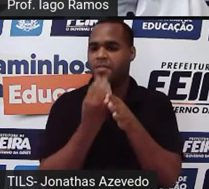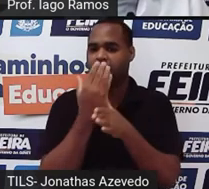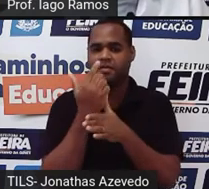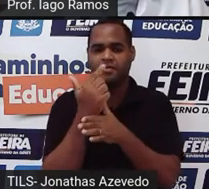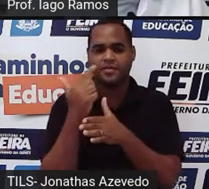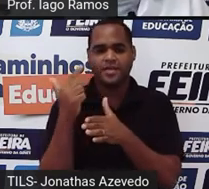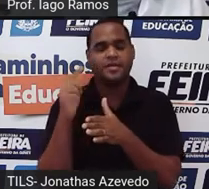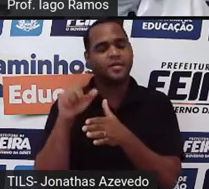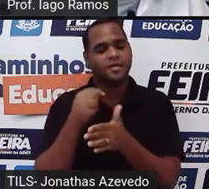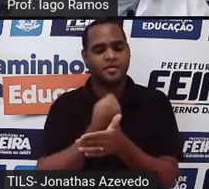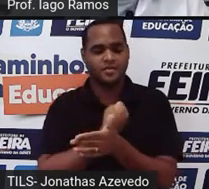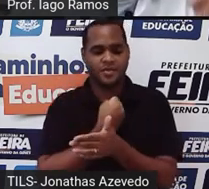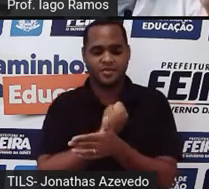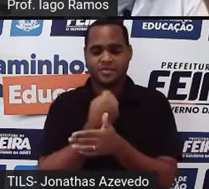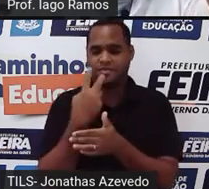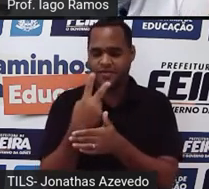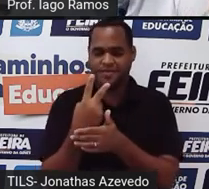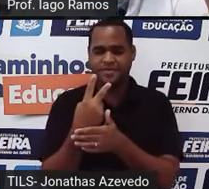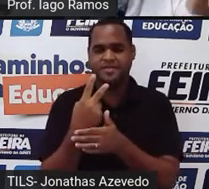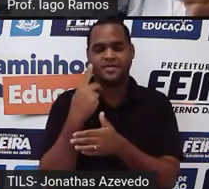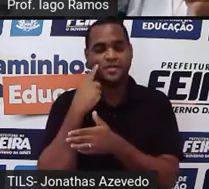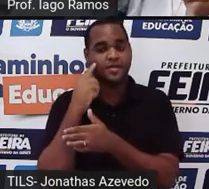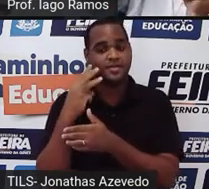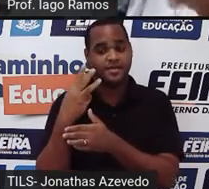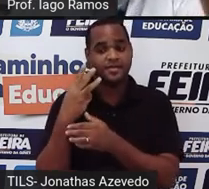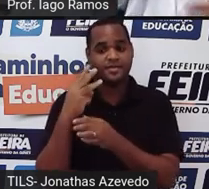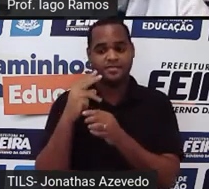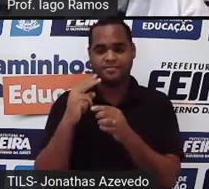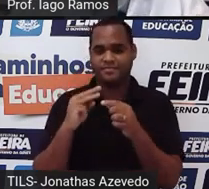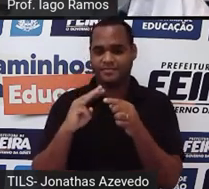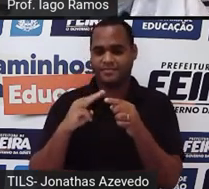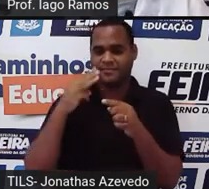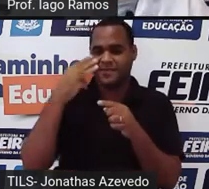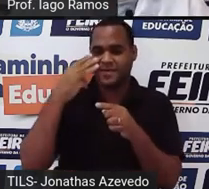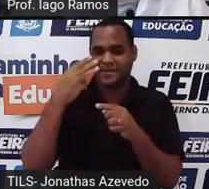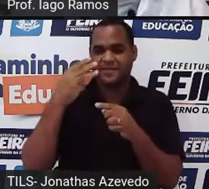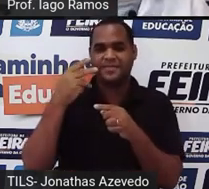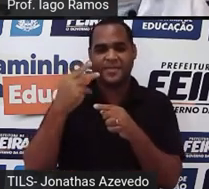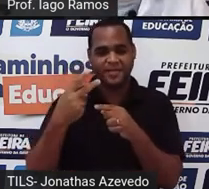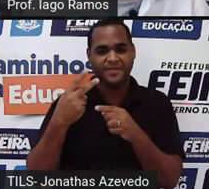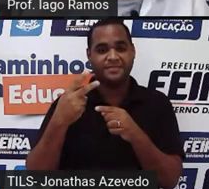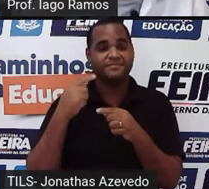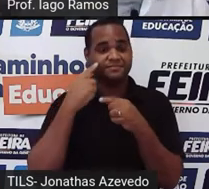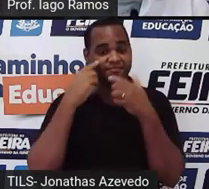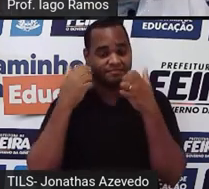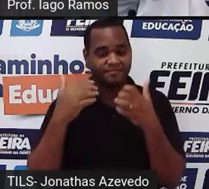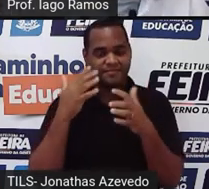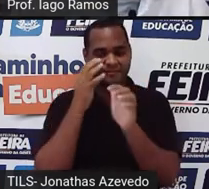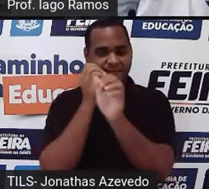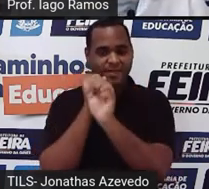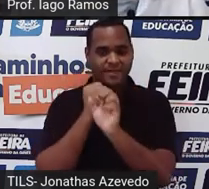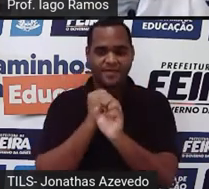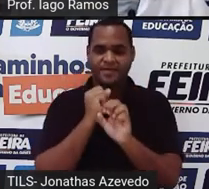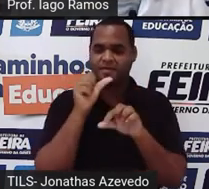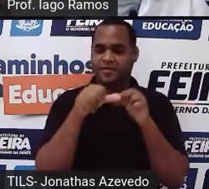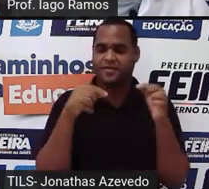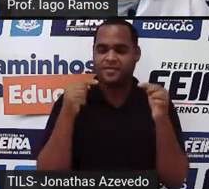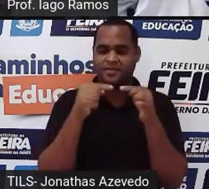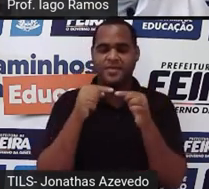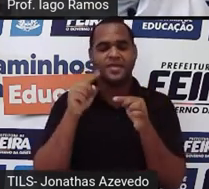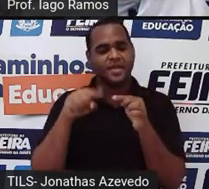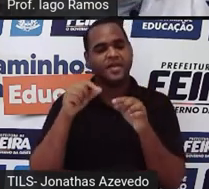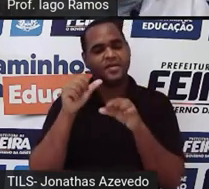índice é porque é 2. Então, veja que 3 elevado a meio, para ser calculado, virou a raiz quadrada de 3,